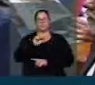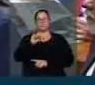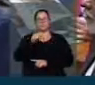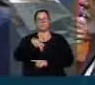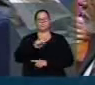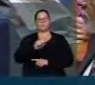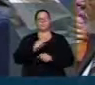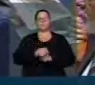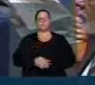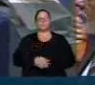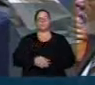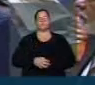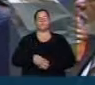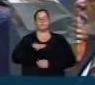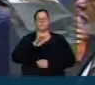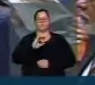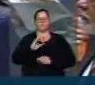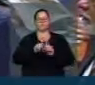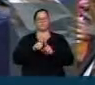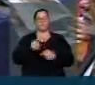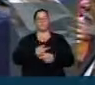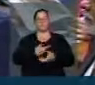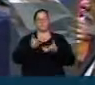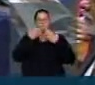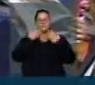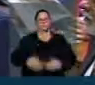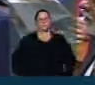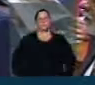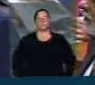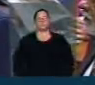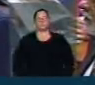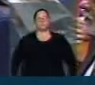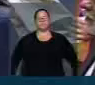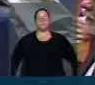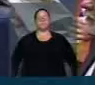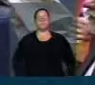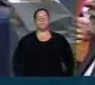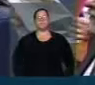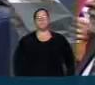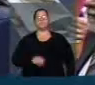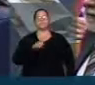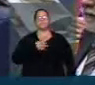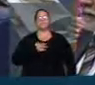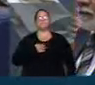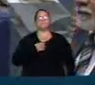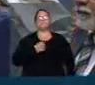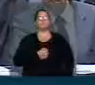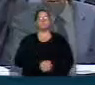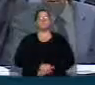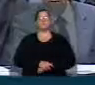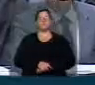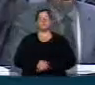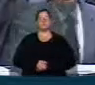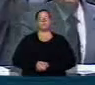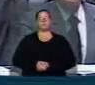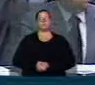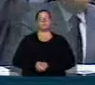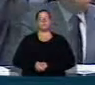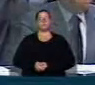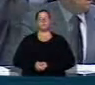secretário executivo do MEC. Eu queria agradecer sempre a oportunidade que o senhor me dá, senhor presidente. Muito obrigado. Nos associamos